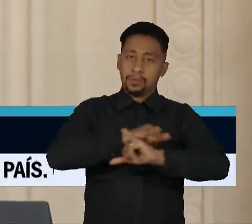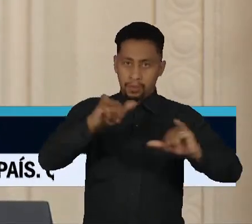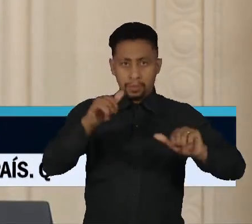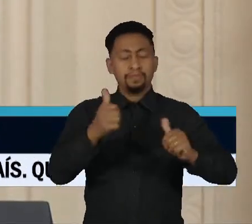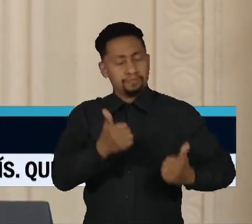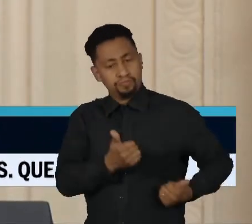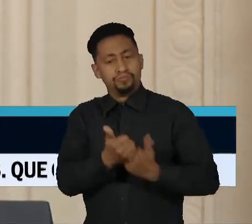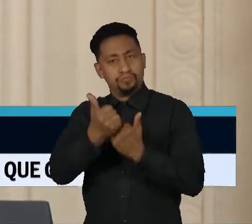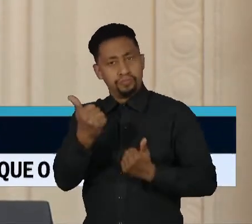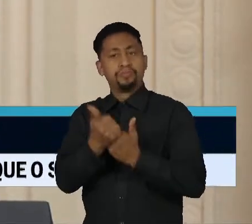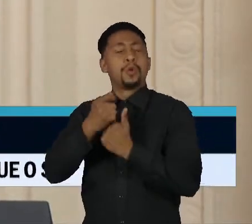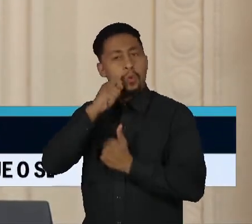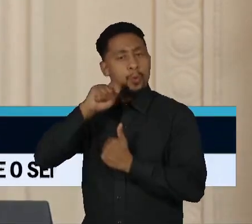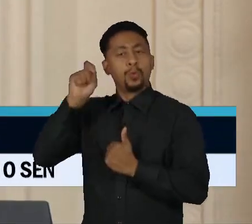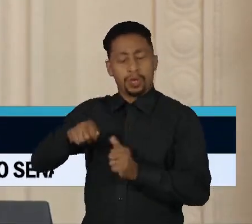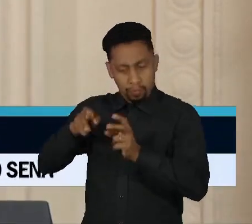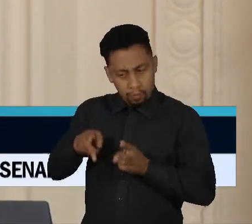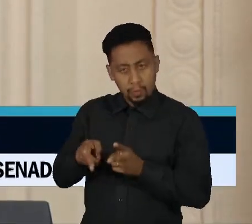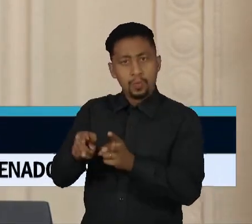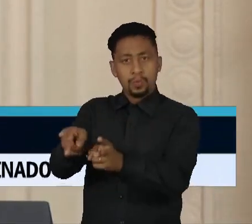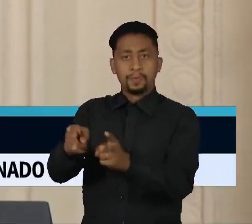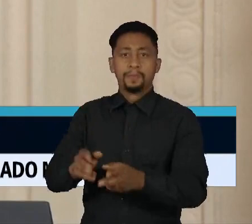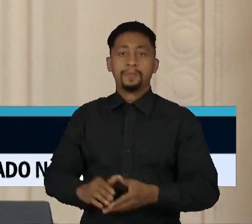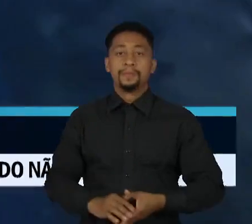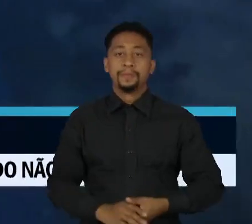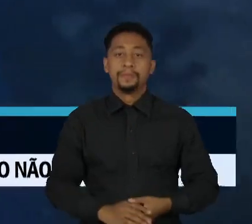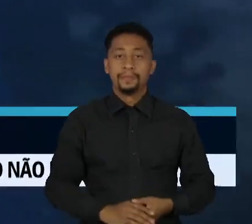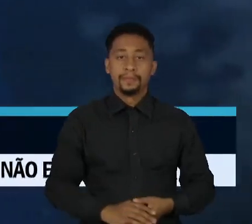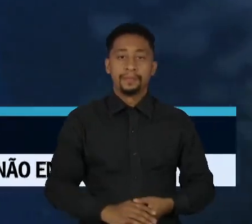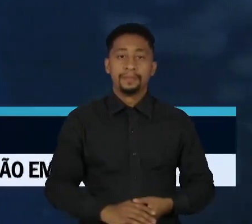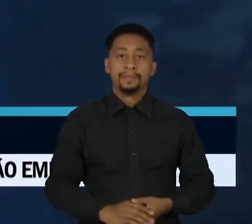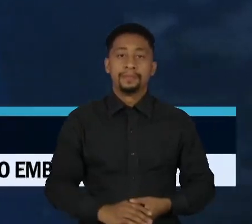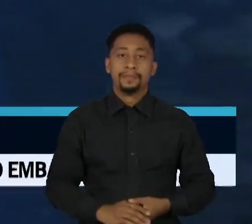Ucrânia pelo tempo que for necessário. Veja aí.